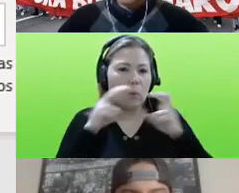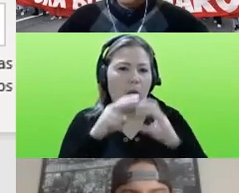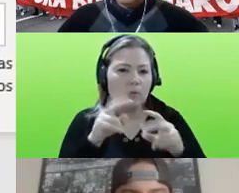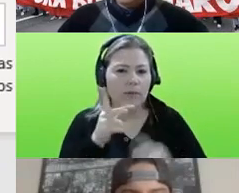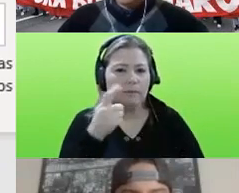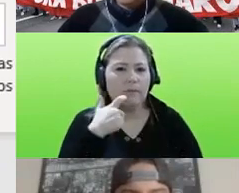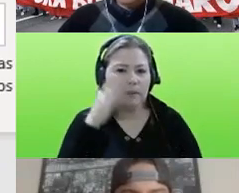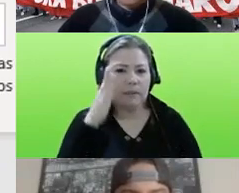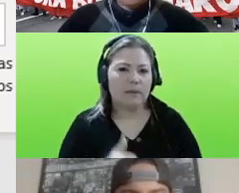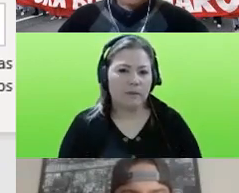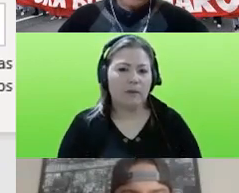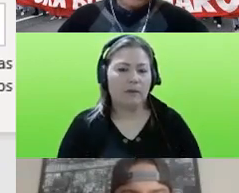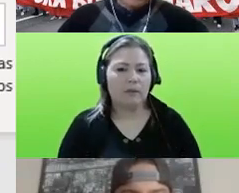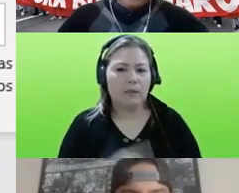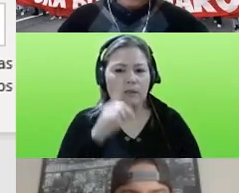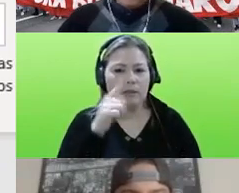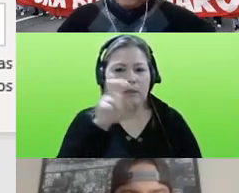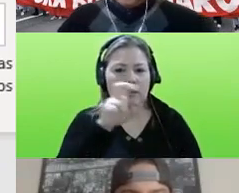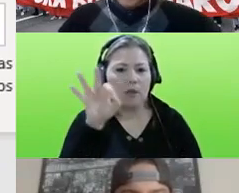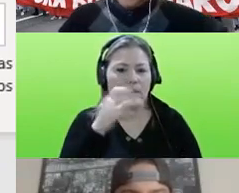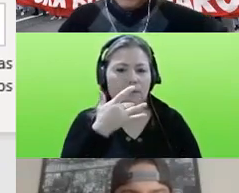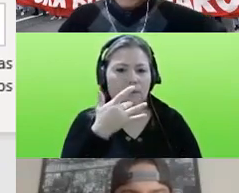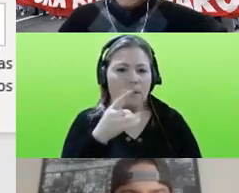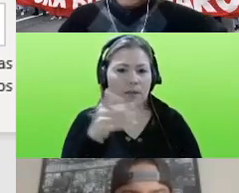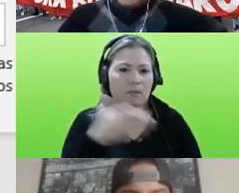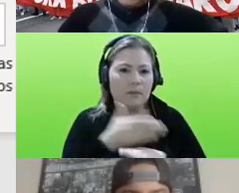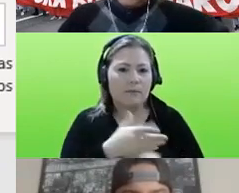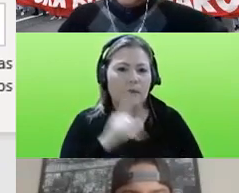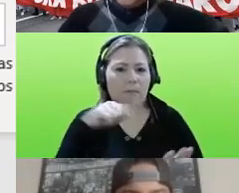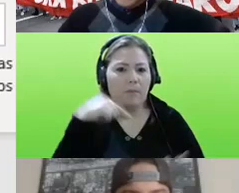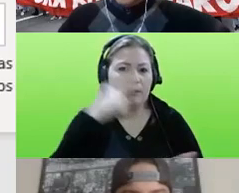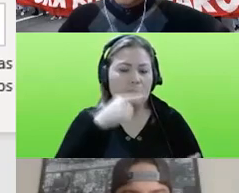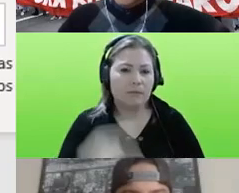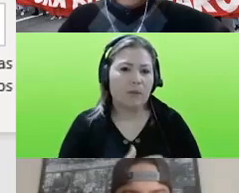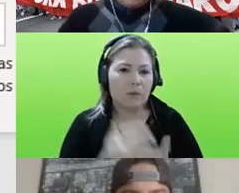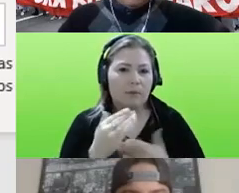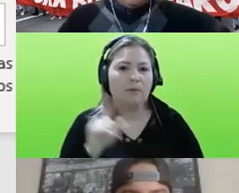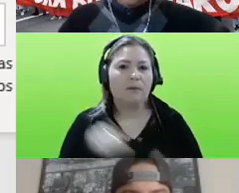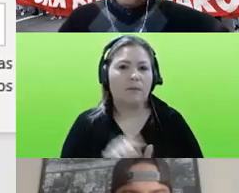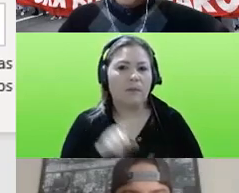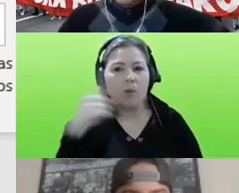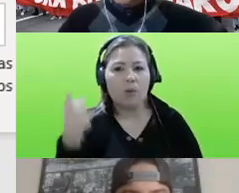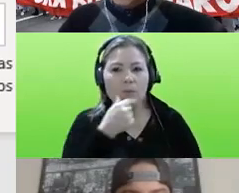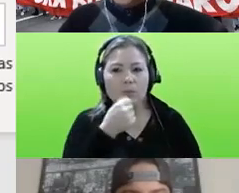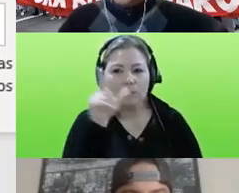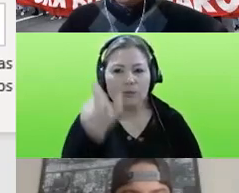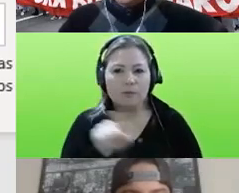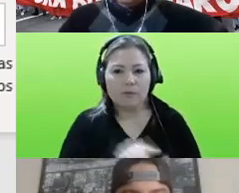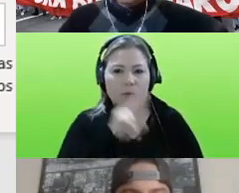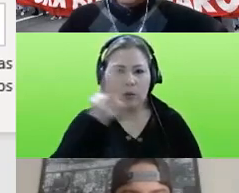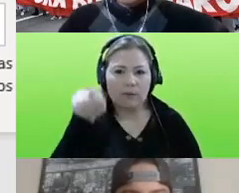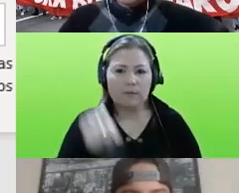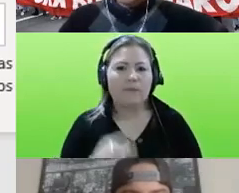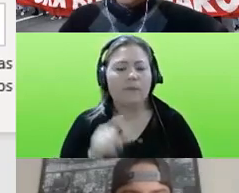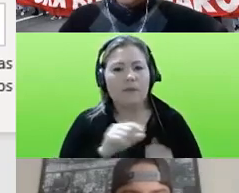sextas-feiras às 17 horas, na próxima semana. O Leonardo Avritzer, que também já esteve aqui, escreveu dois